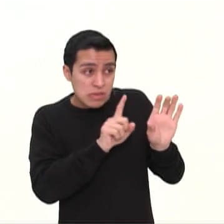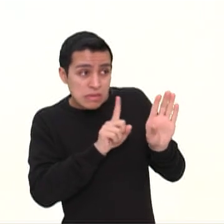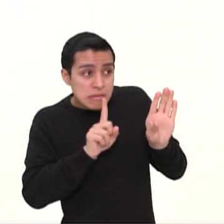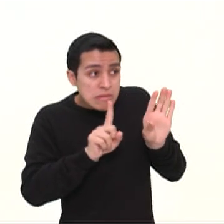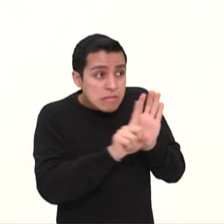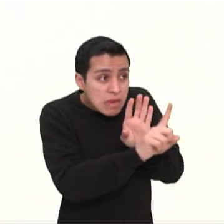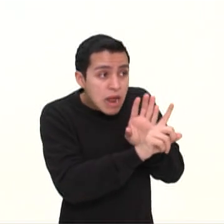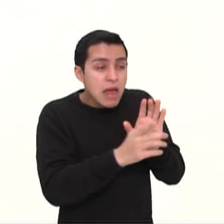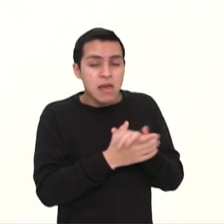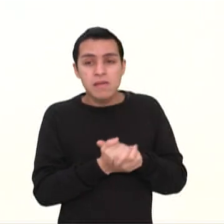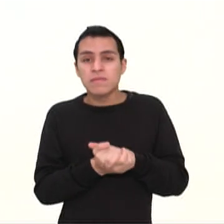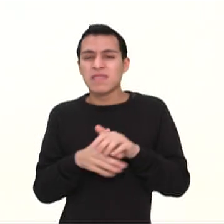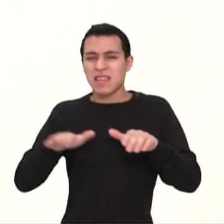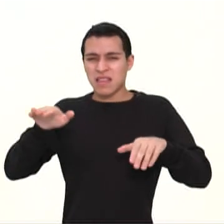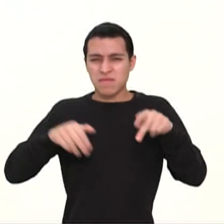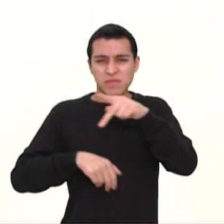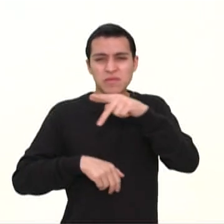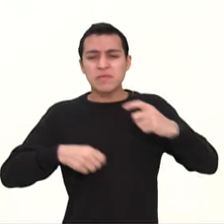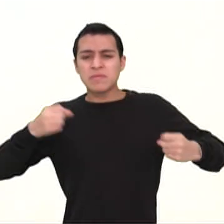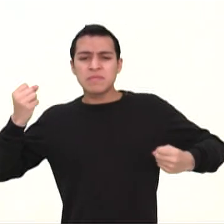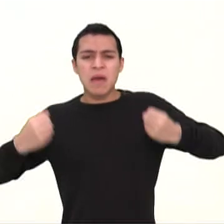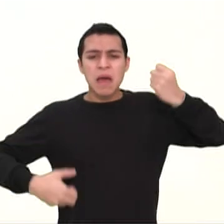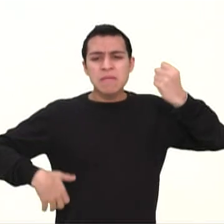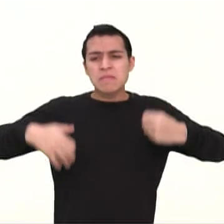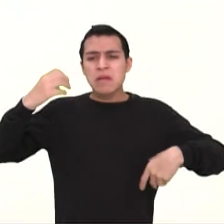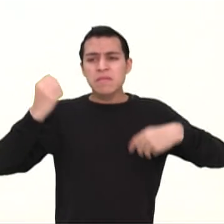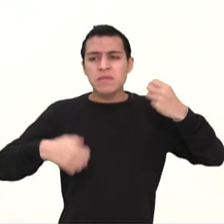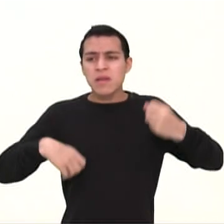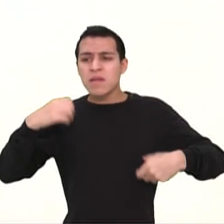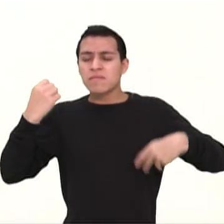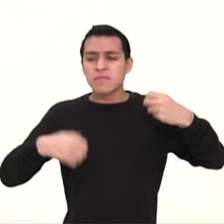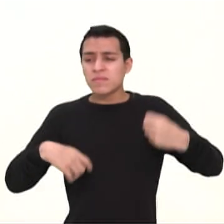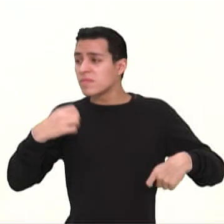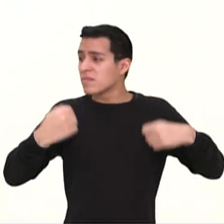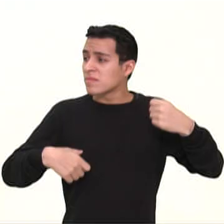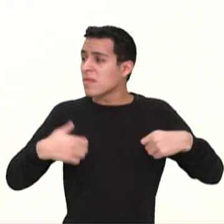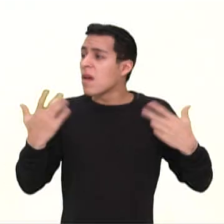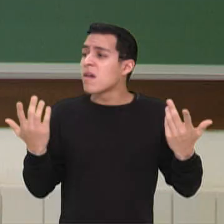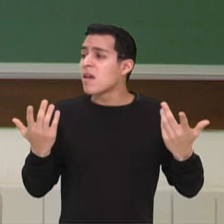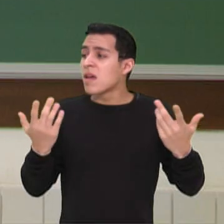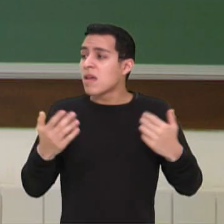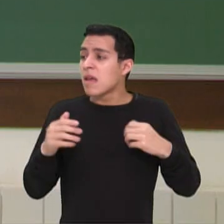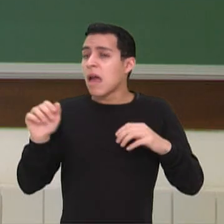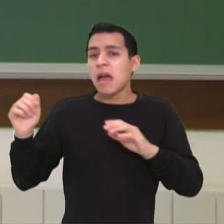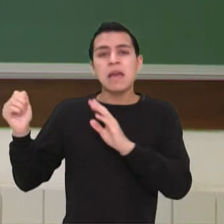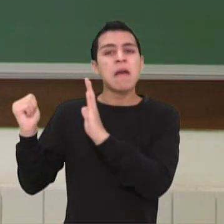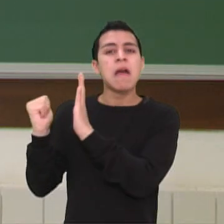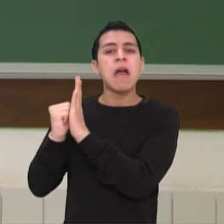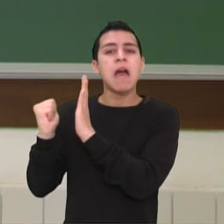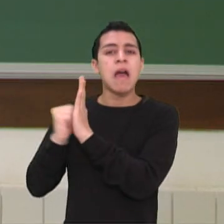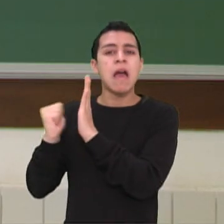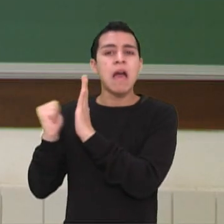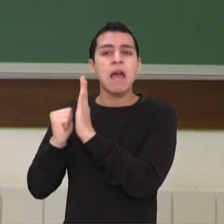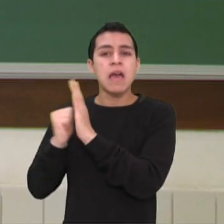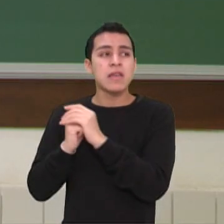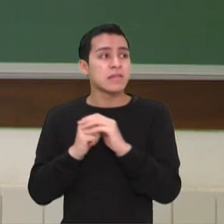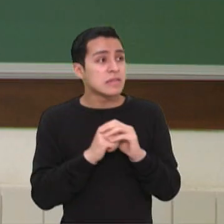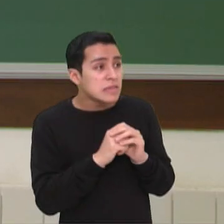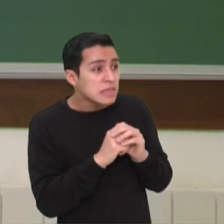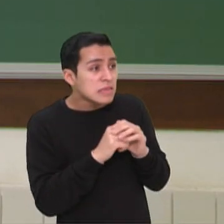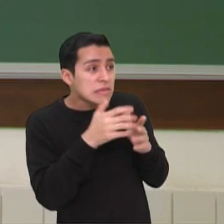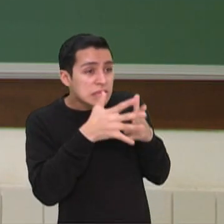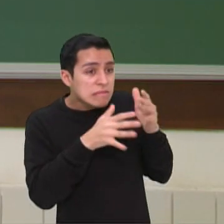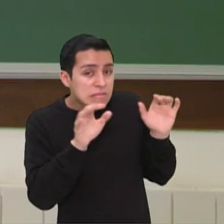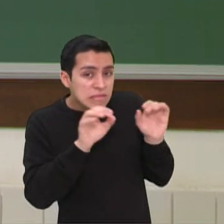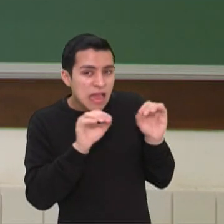ele entrar. Às vezes o professor está ali no meio da explicação e ele chega na hora que o aluno bateu na porta, para não atrapalhar, ou